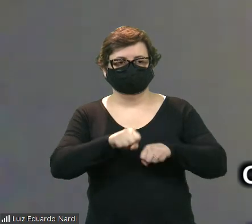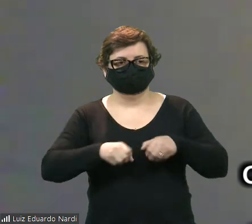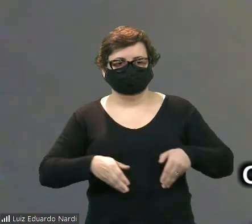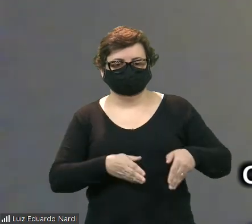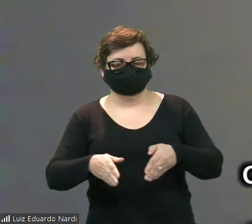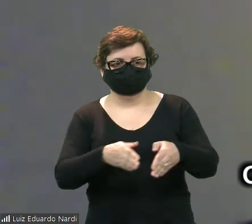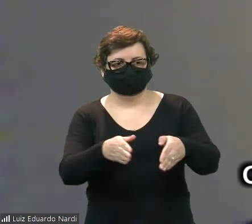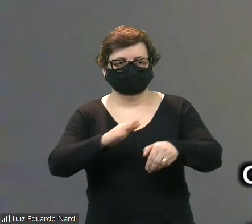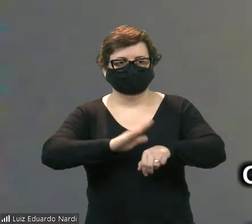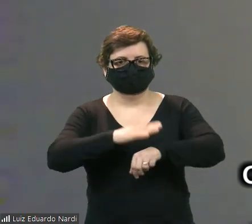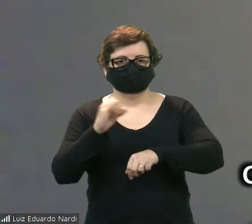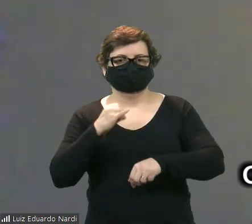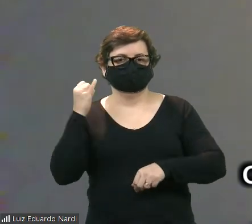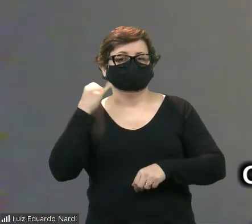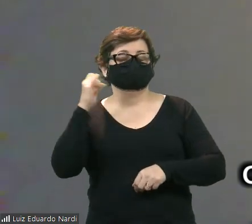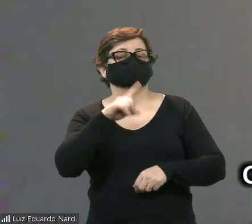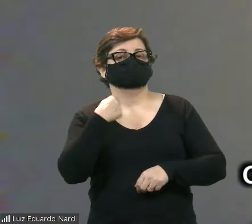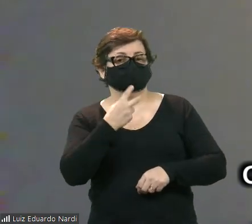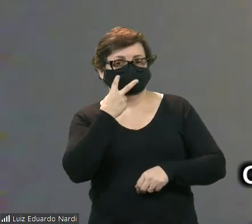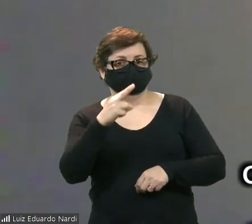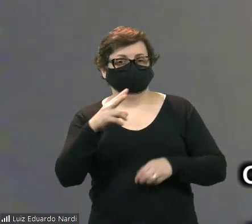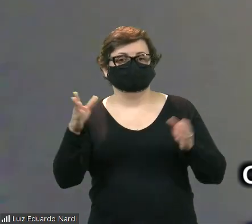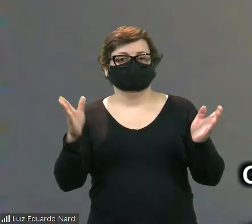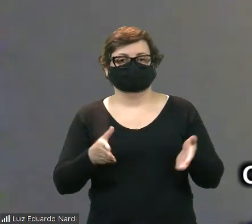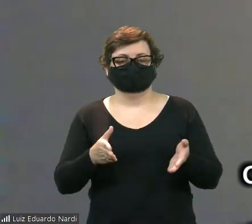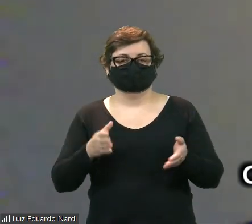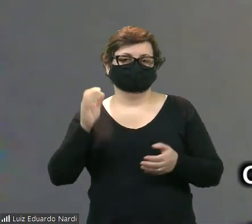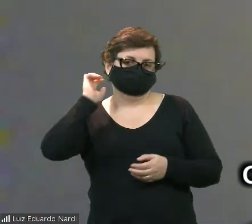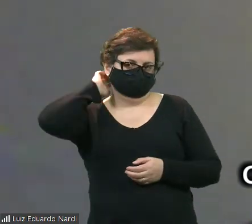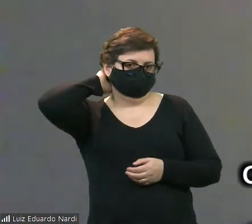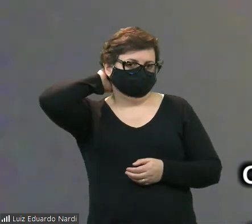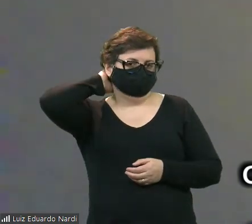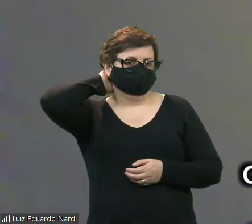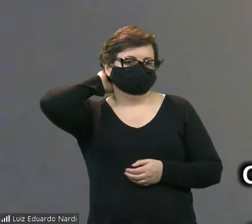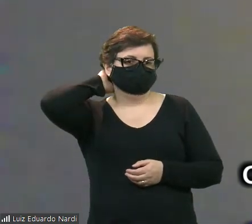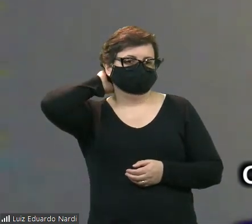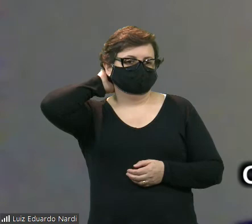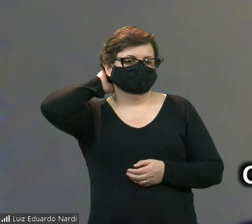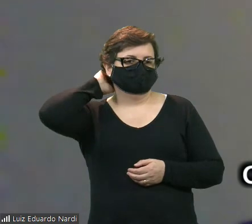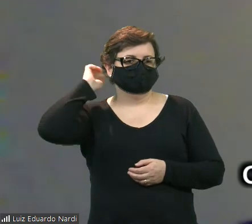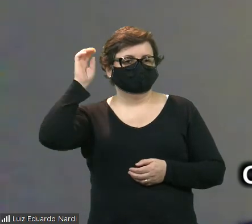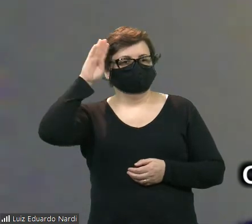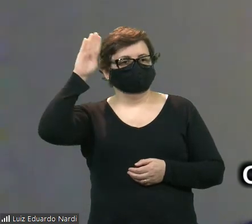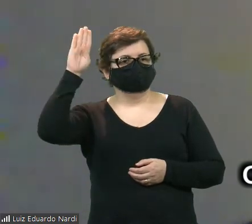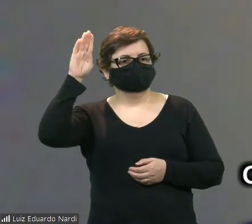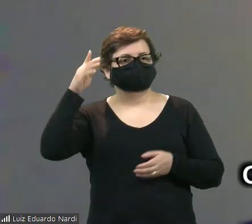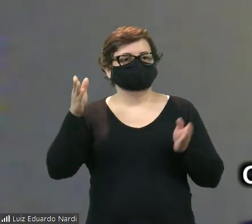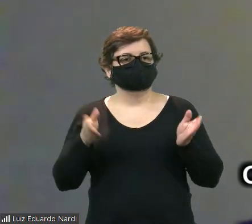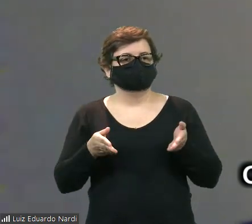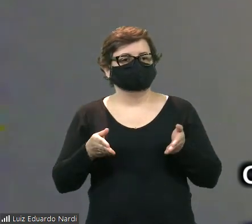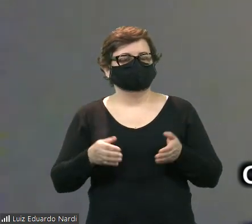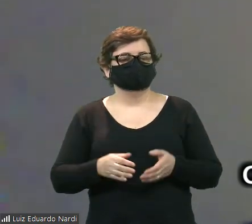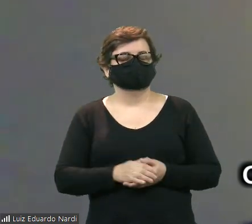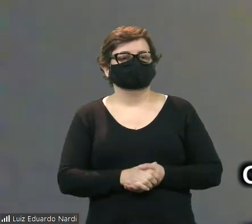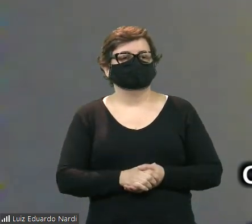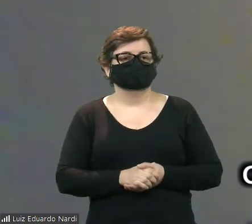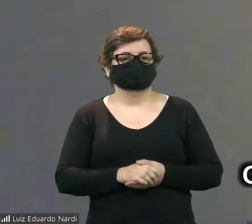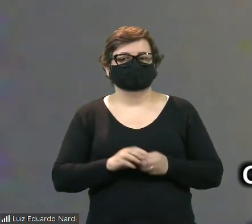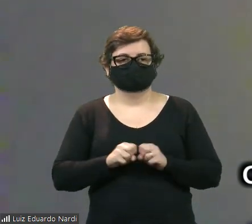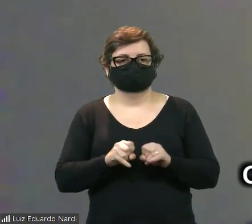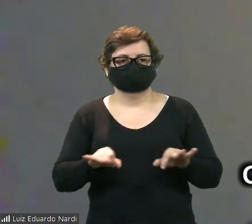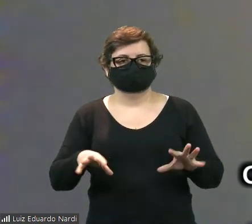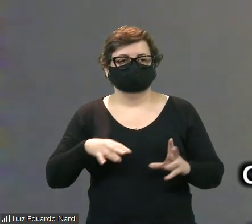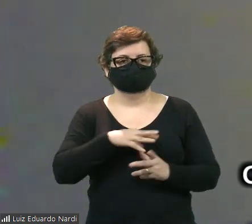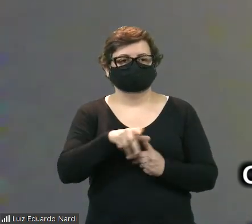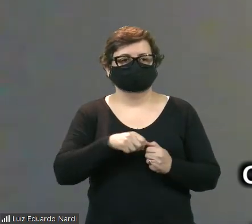tão importante. Nós temos visto hoje, sobretudo nesse instante aí de pandemia, uma utilização